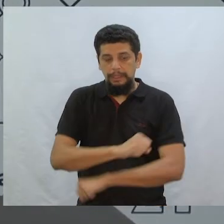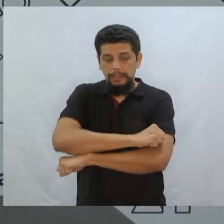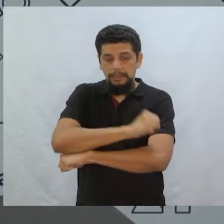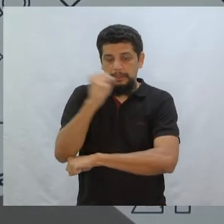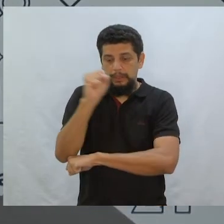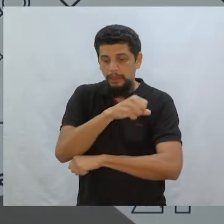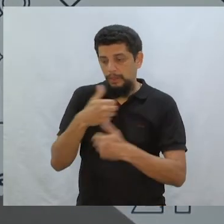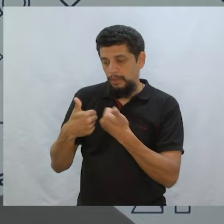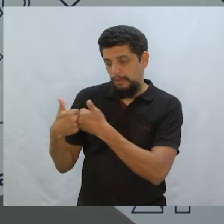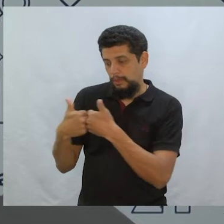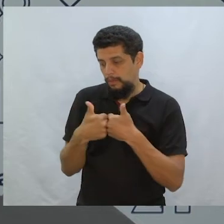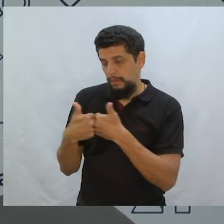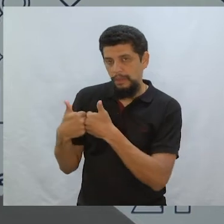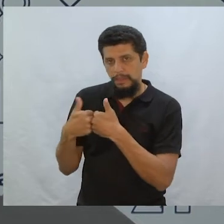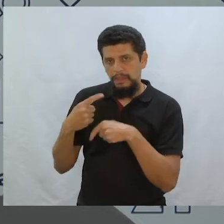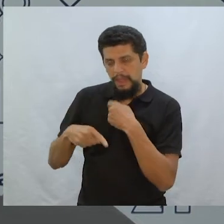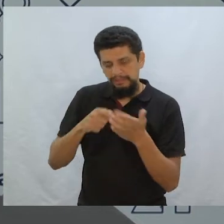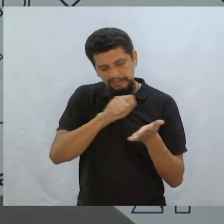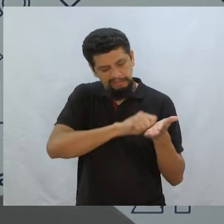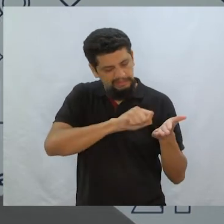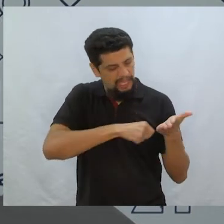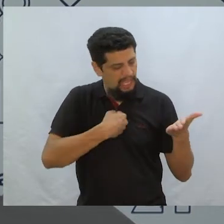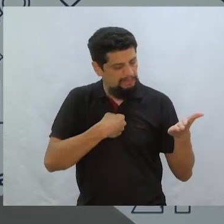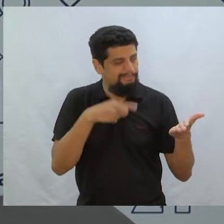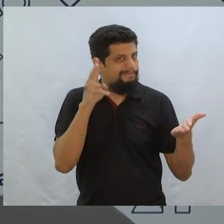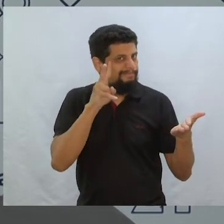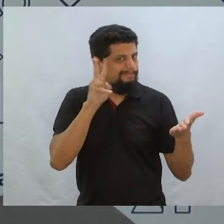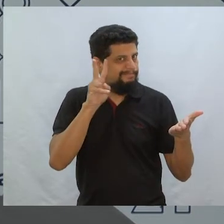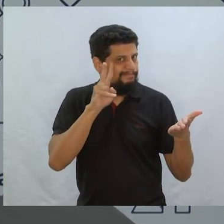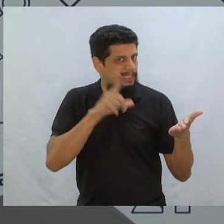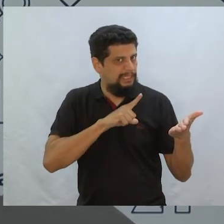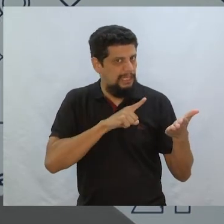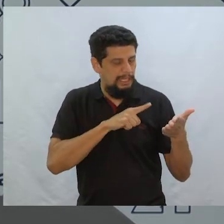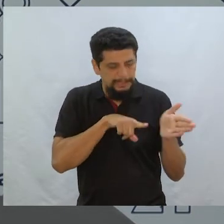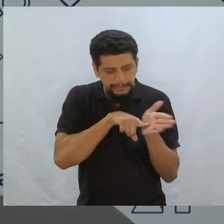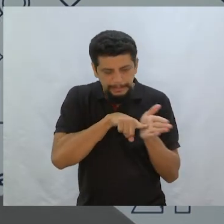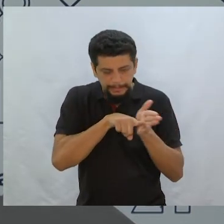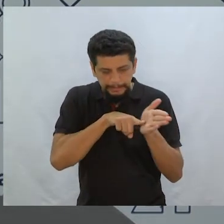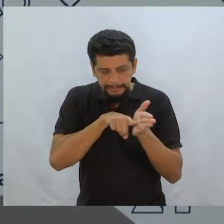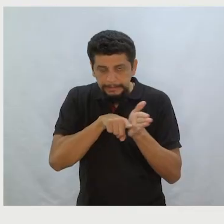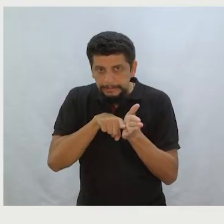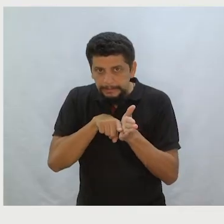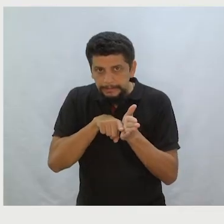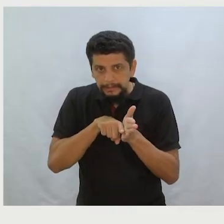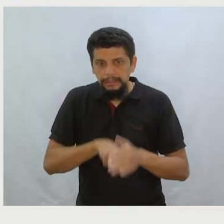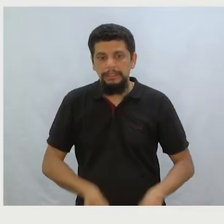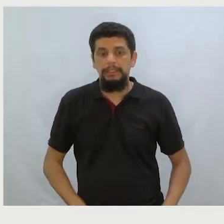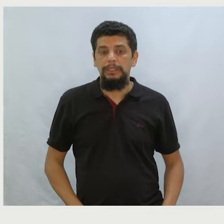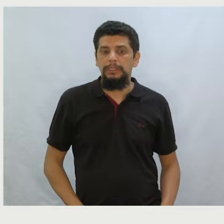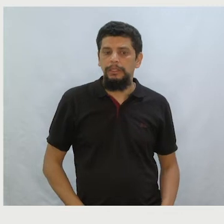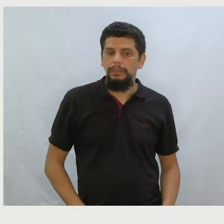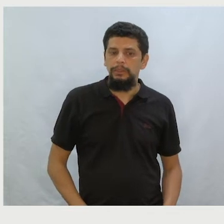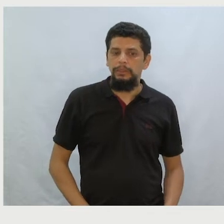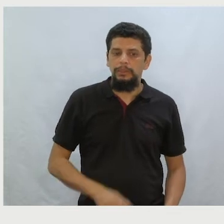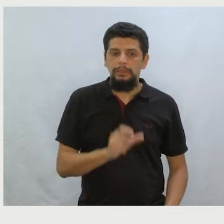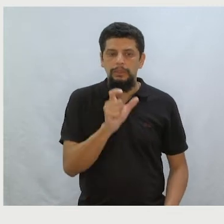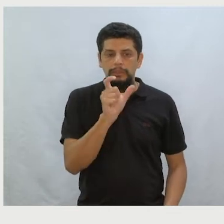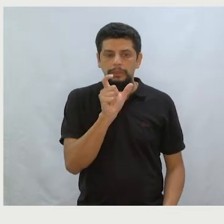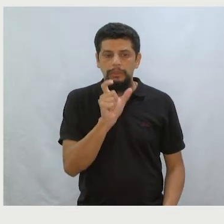vizinho depois eu fui escrevendo o que eu me lembrava que tinha que ter numa análise sintática